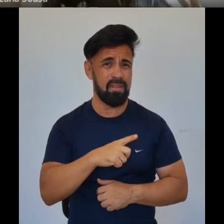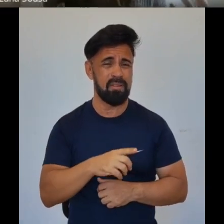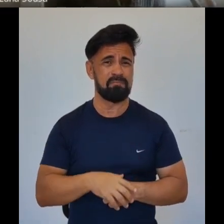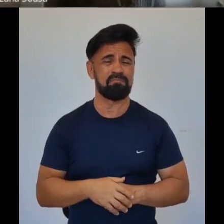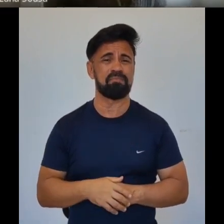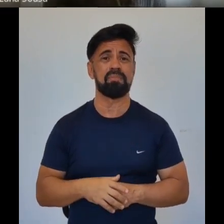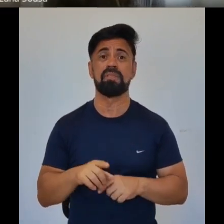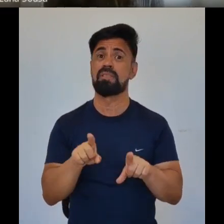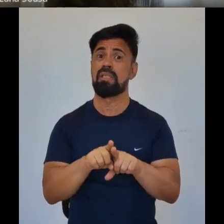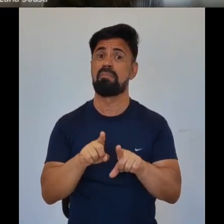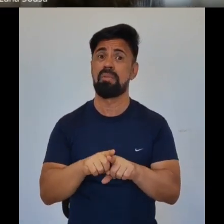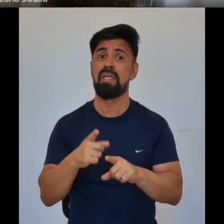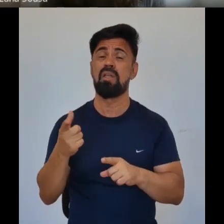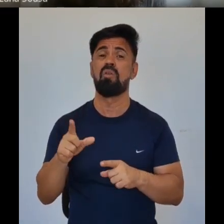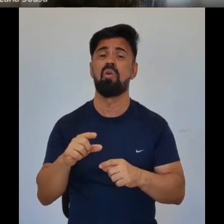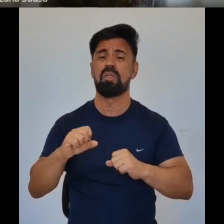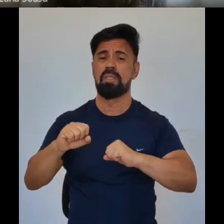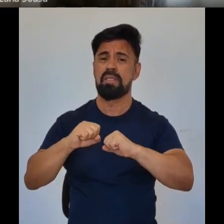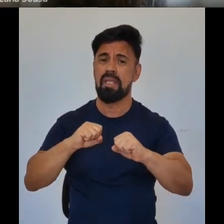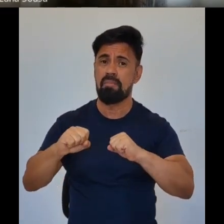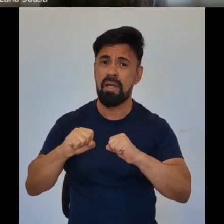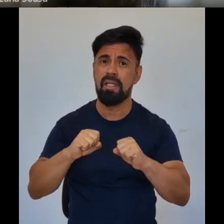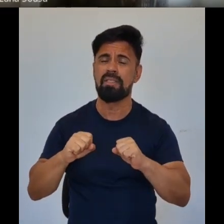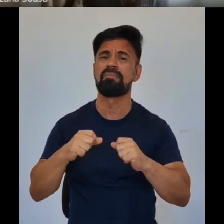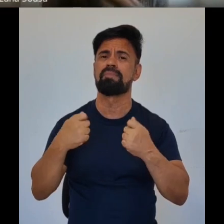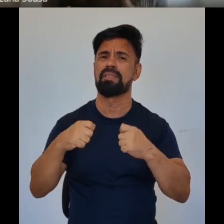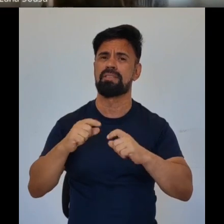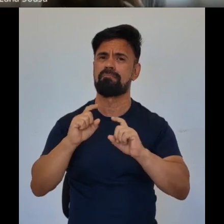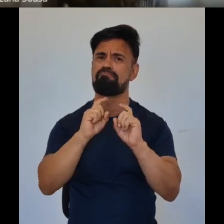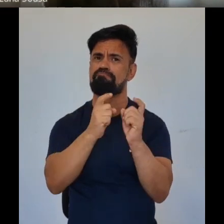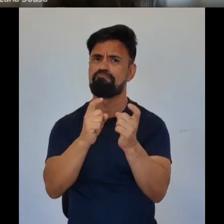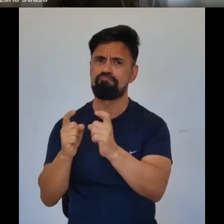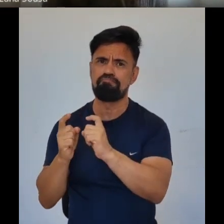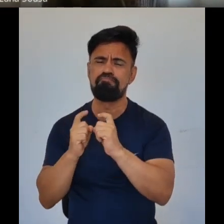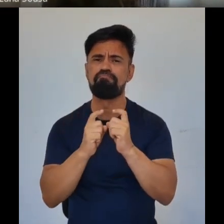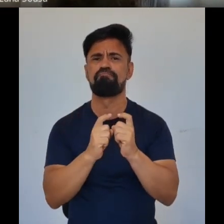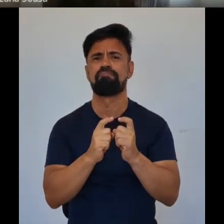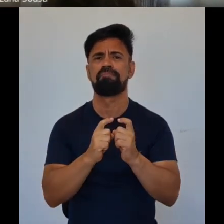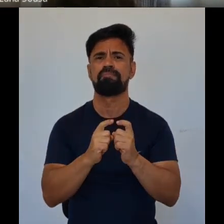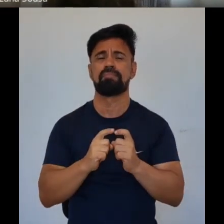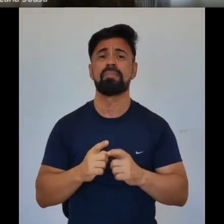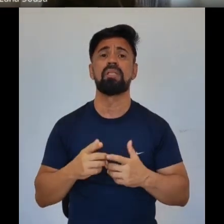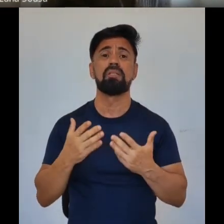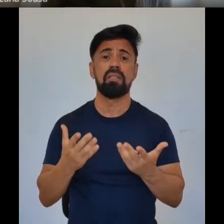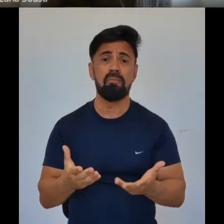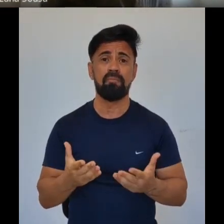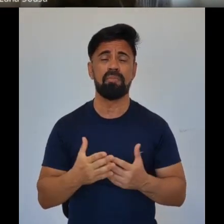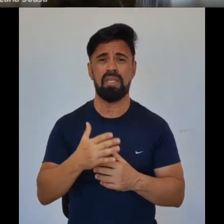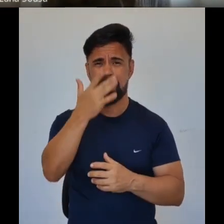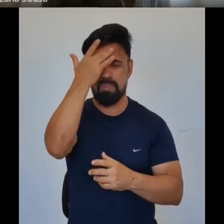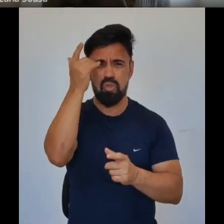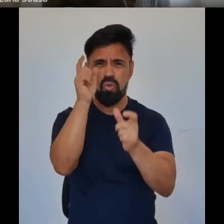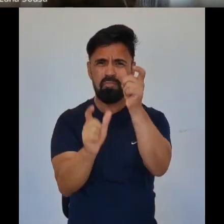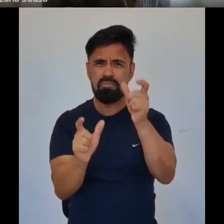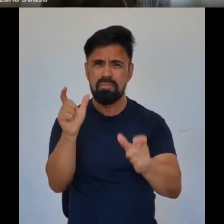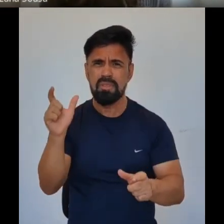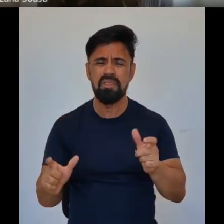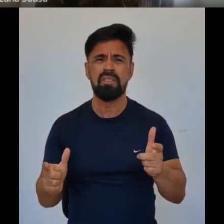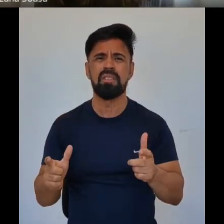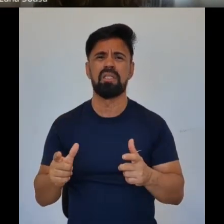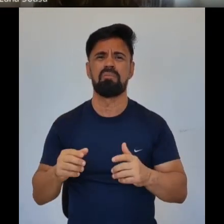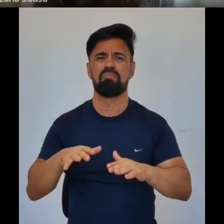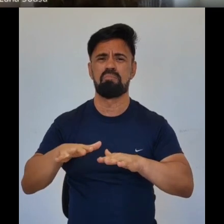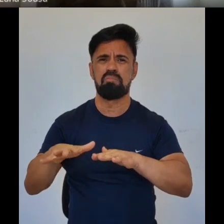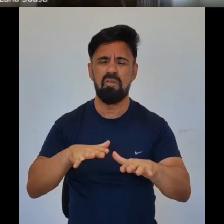depois uma necessidade de debates intersetoriais, o engajamento de diversos atores. Então, essas pessoas normalmente se organizam